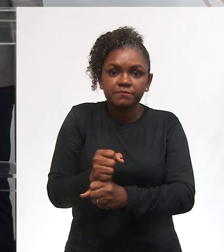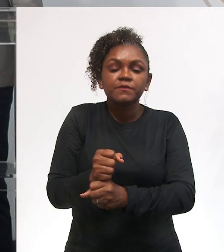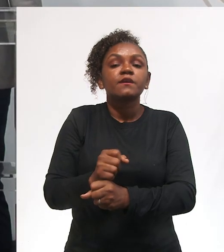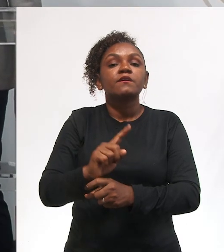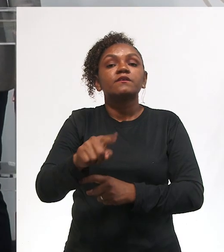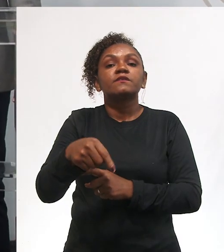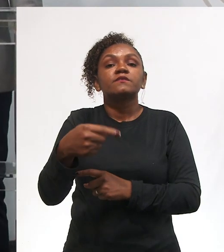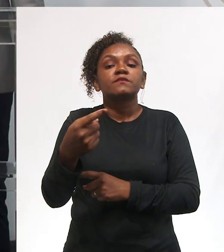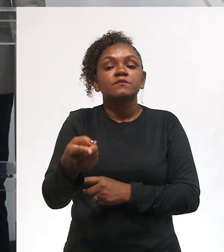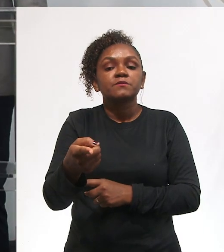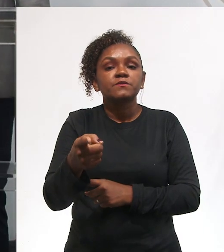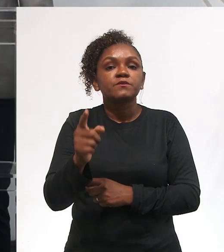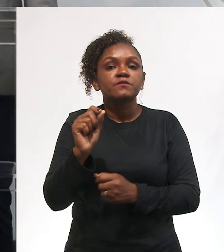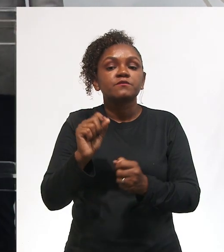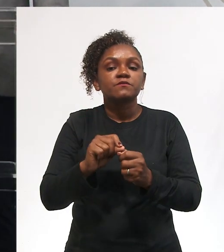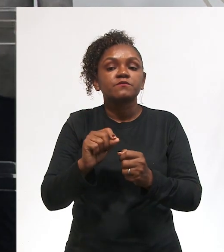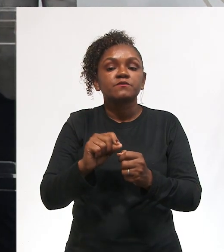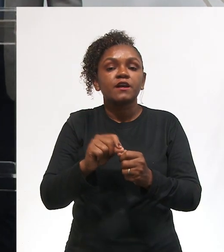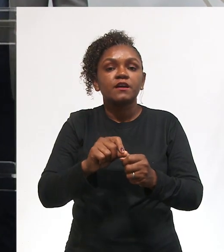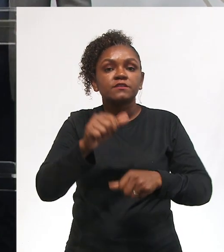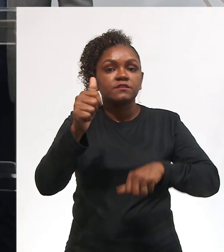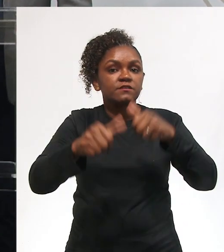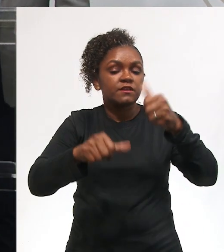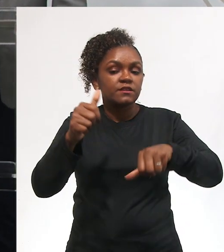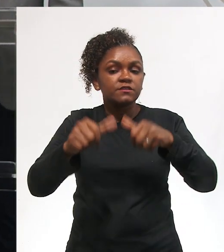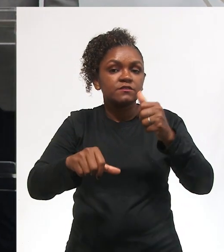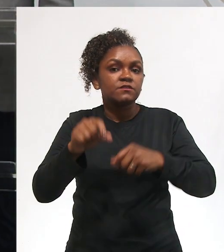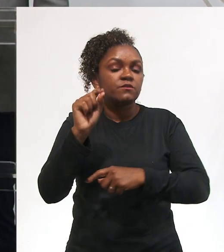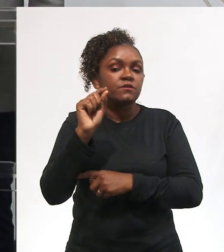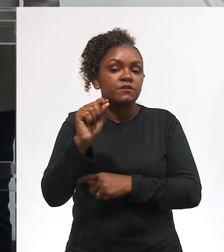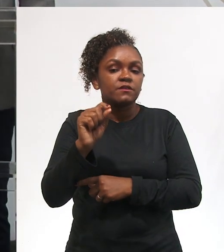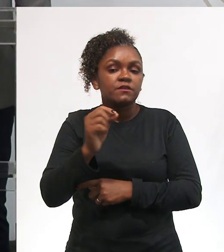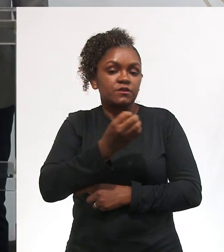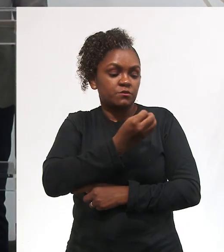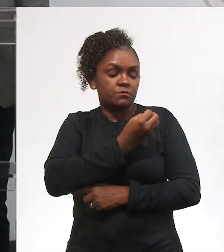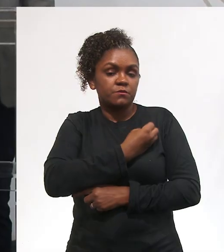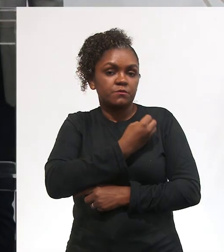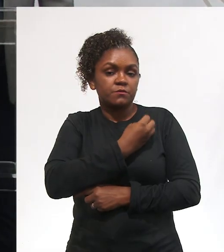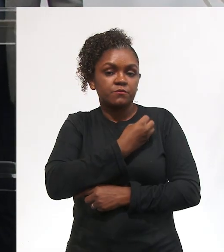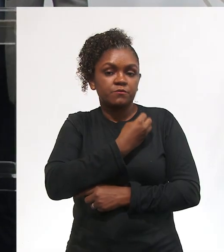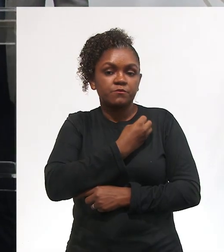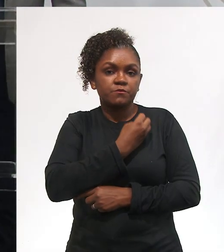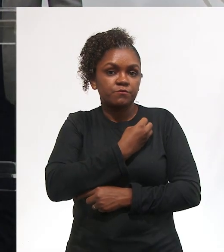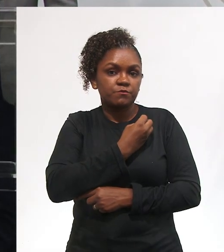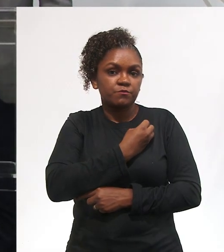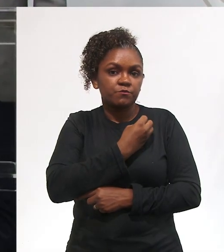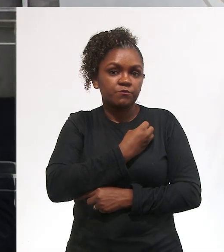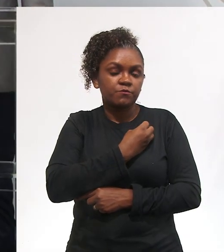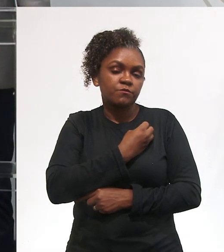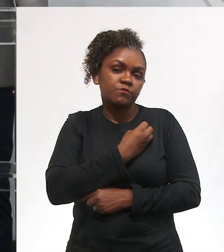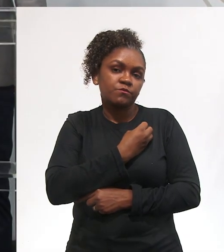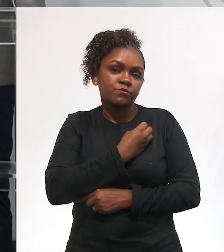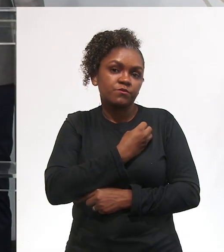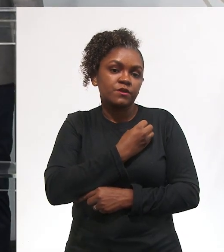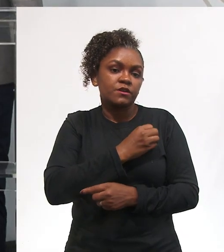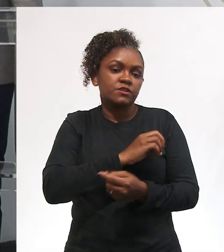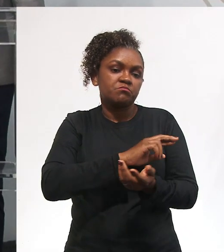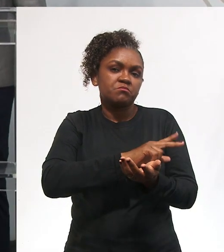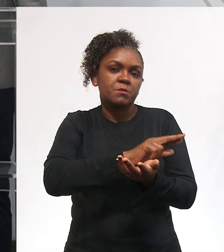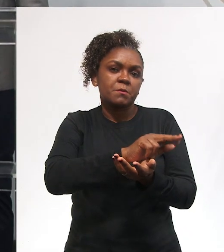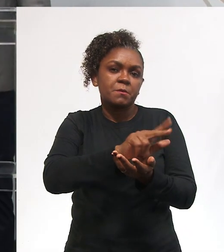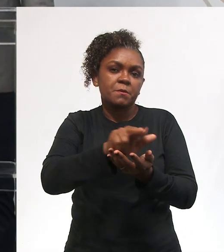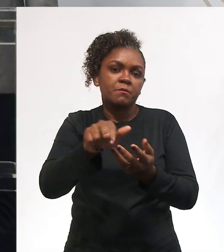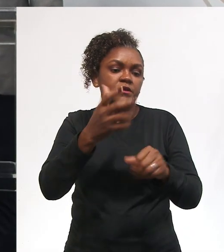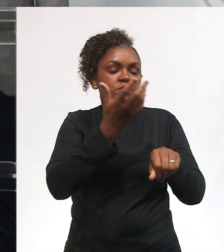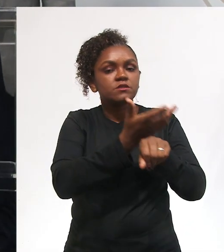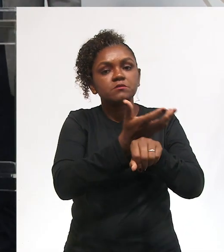grande, né, como posso dizer, uma grande avaliação que ela vai valer pontos para várias disciplinas. Então tem